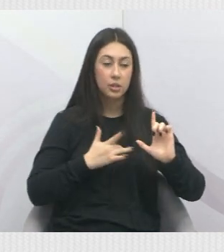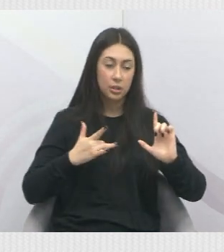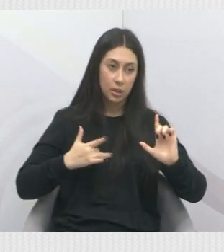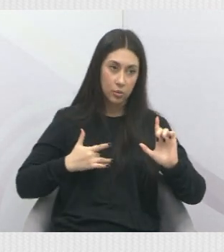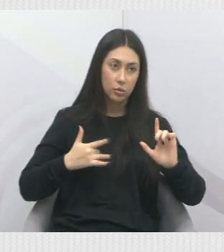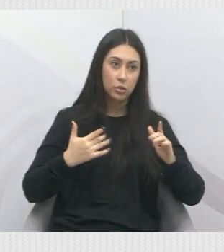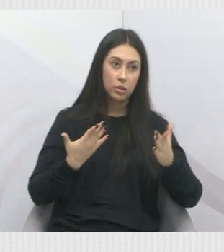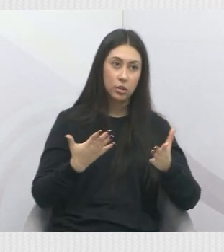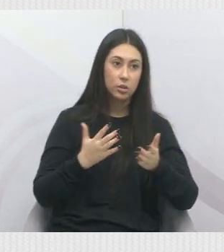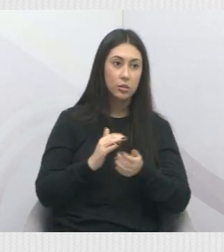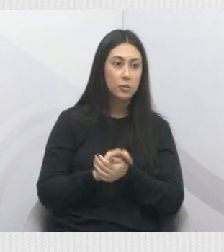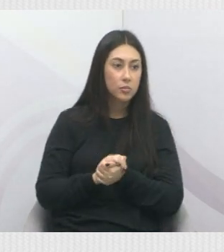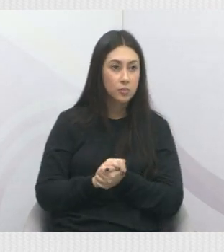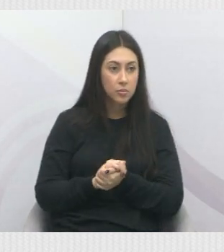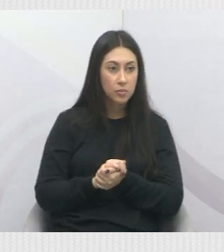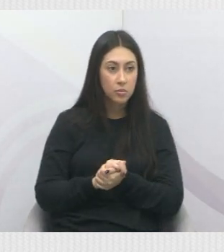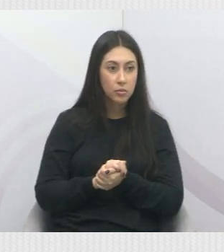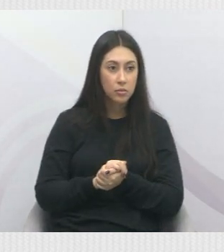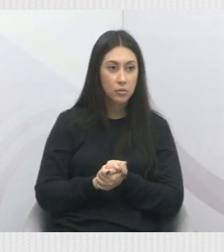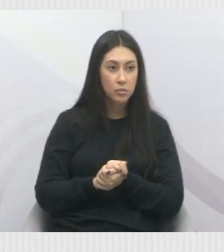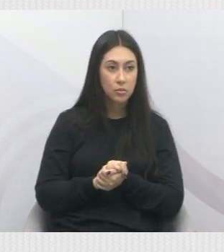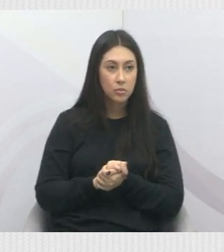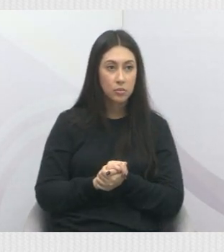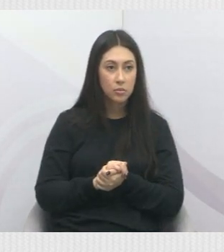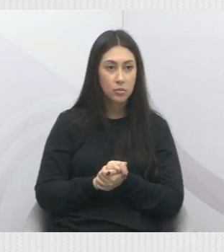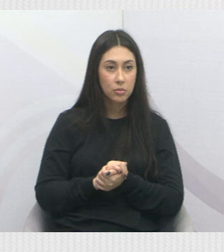Então, o pessoal em cargo